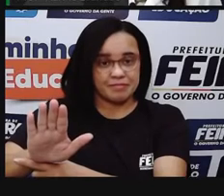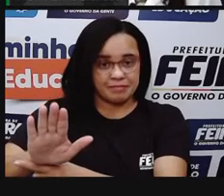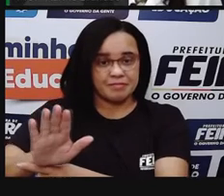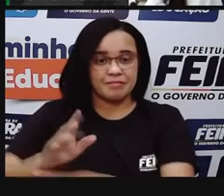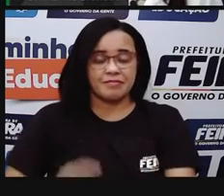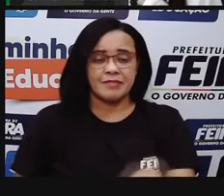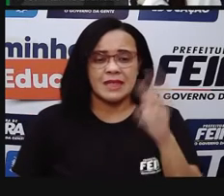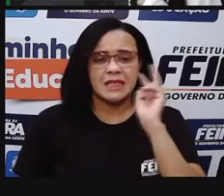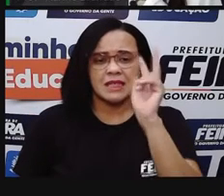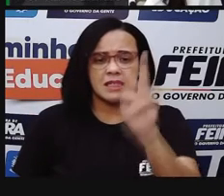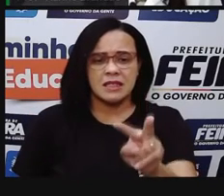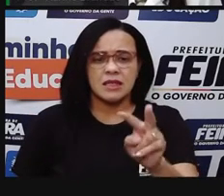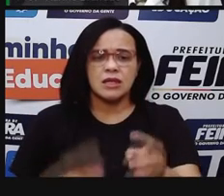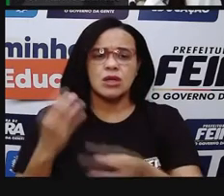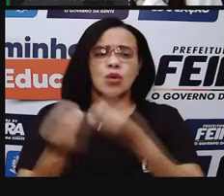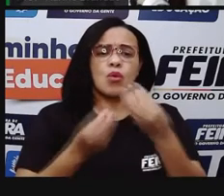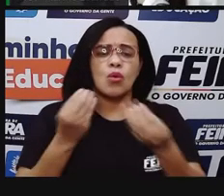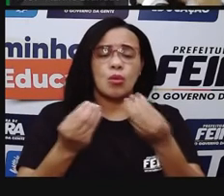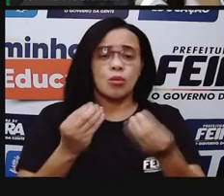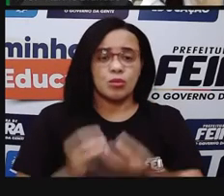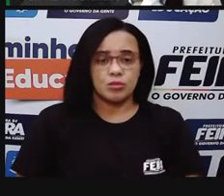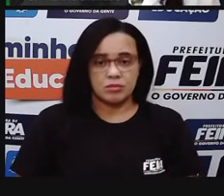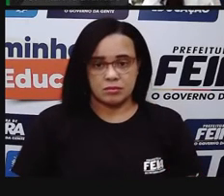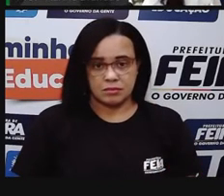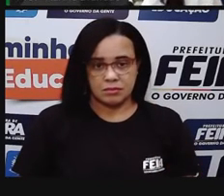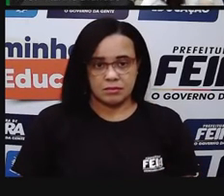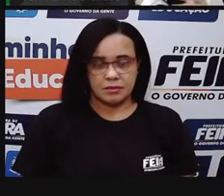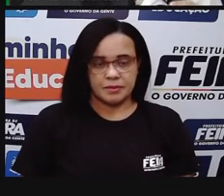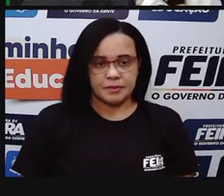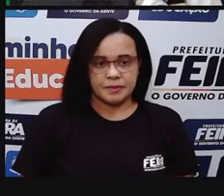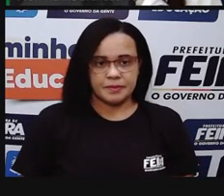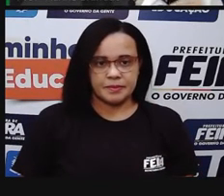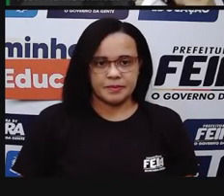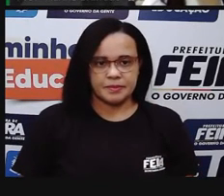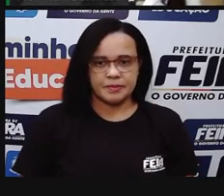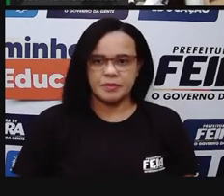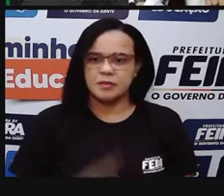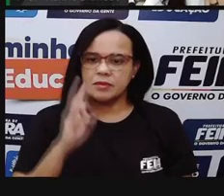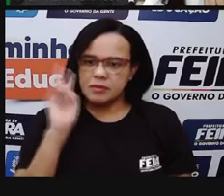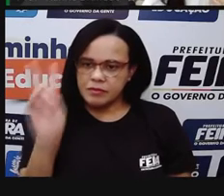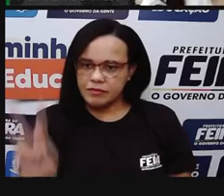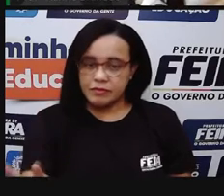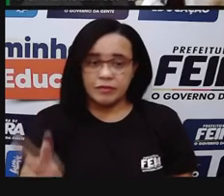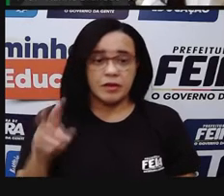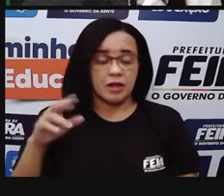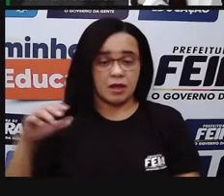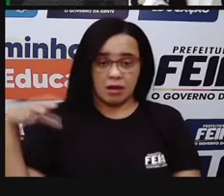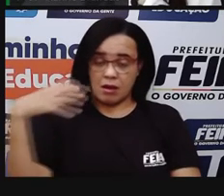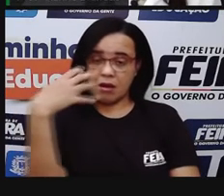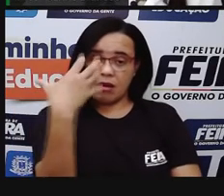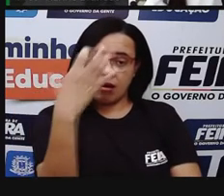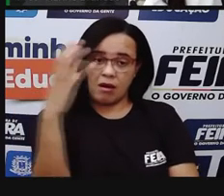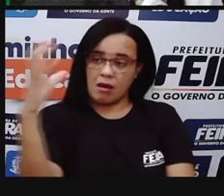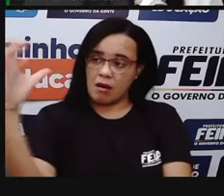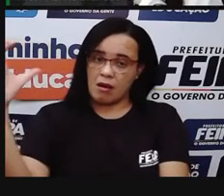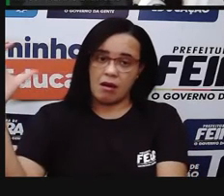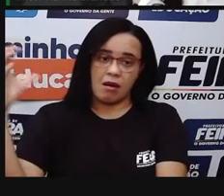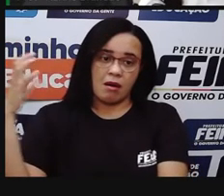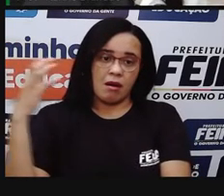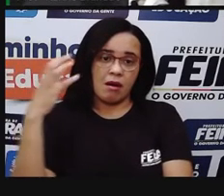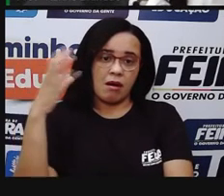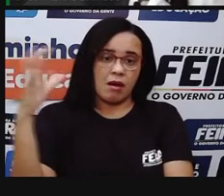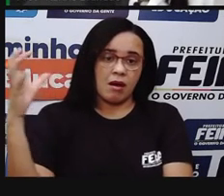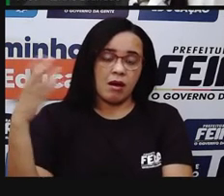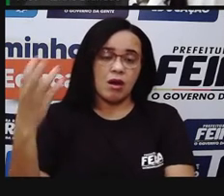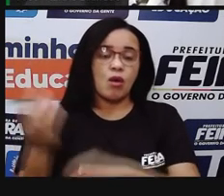observa o quê aqui? A gente observa que a árvore, ela foi também se modificando, né?